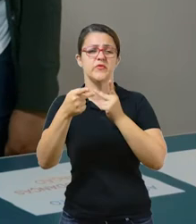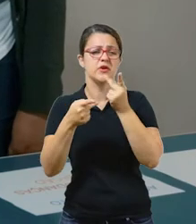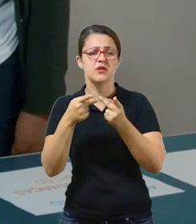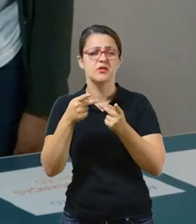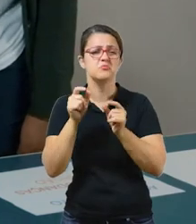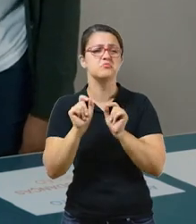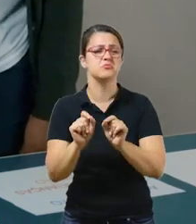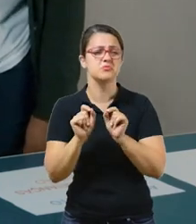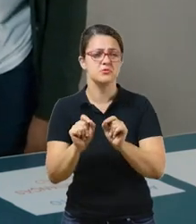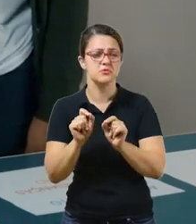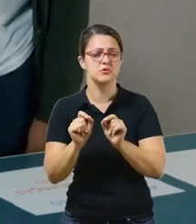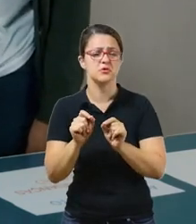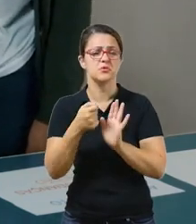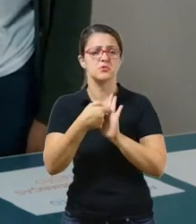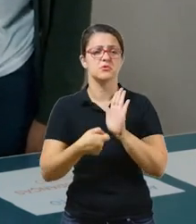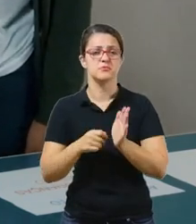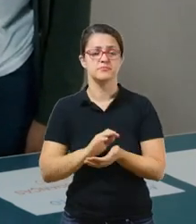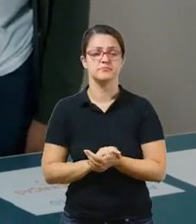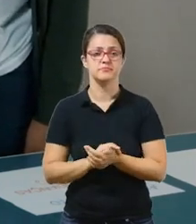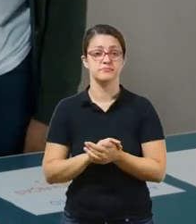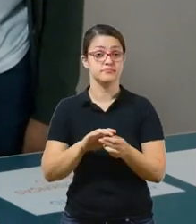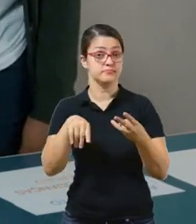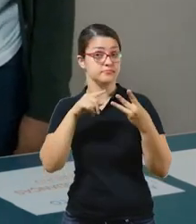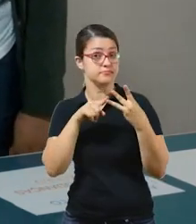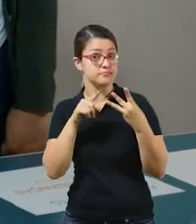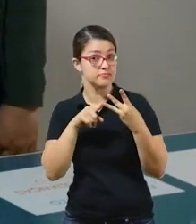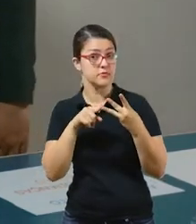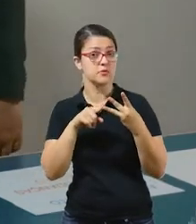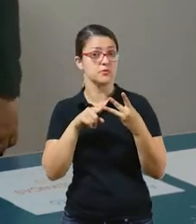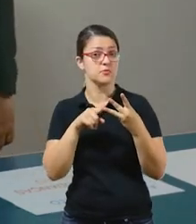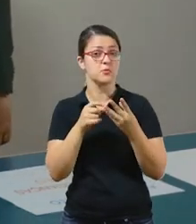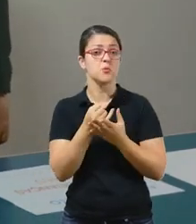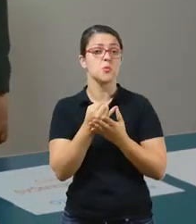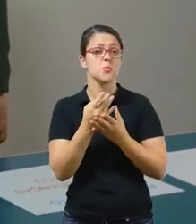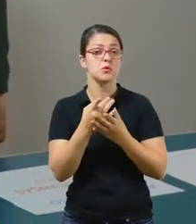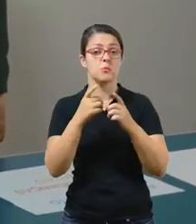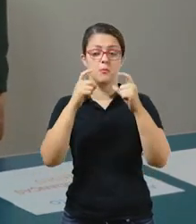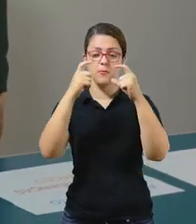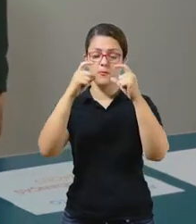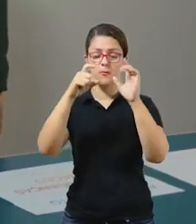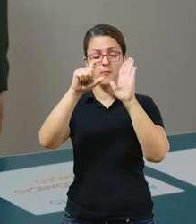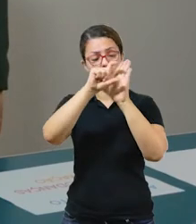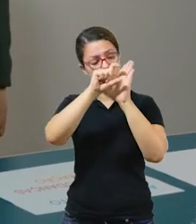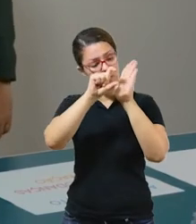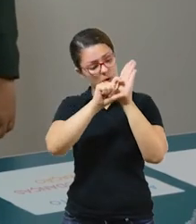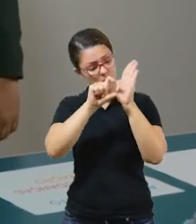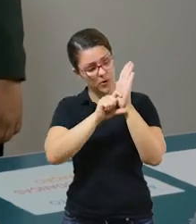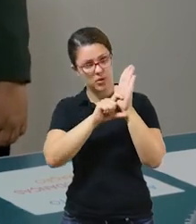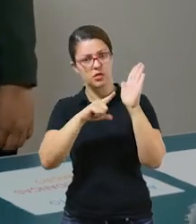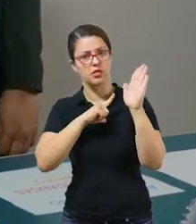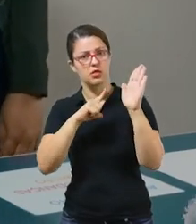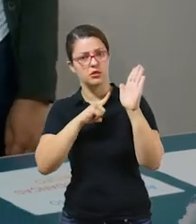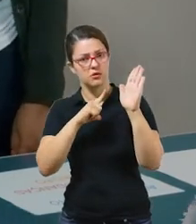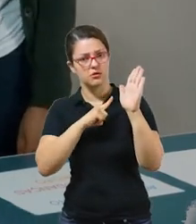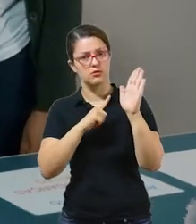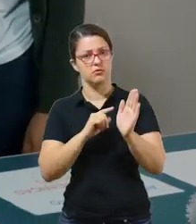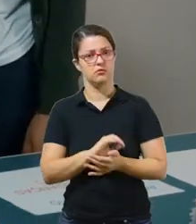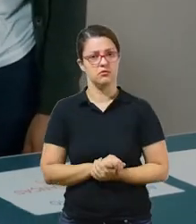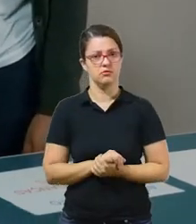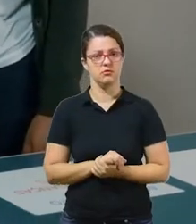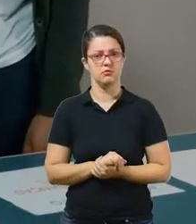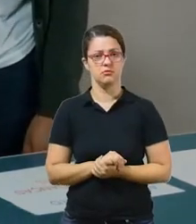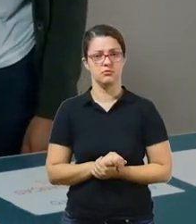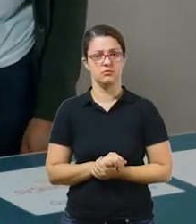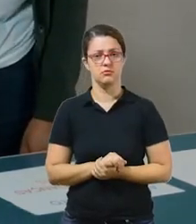falando? 3. Quantos parágrafos há no texto? Né? Você volta lá e conta quantos parágrafos